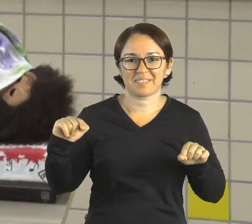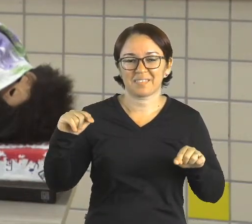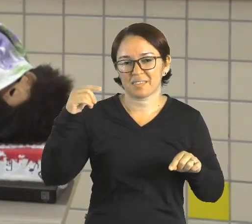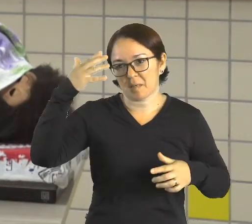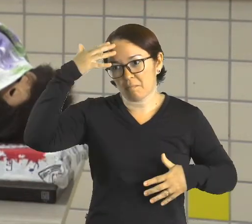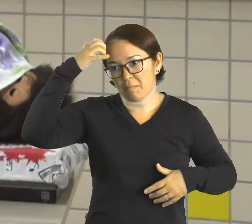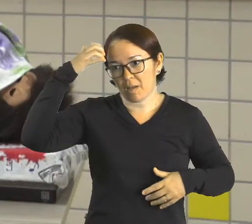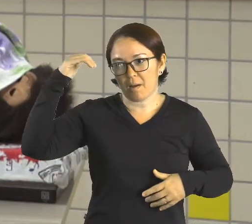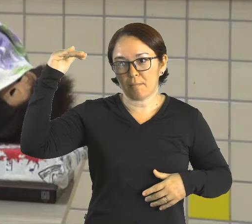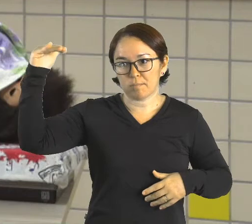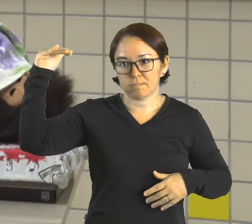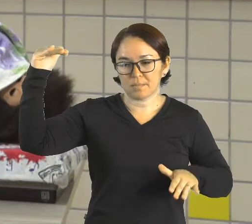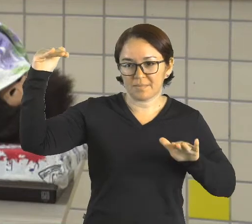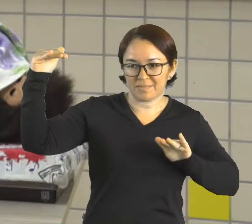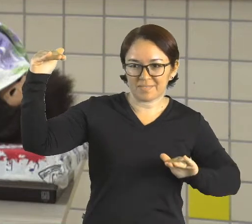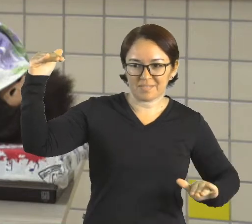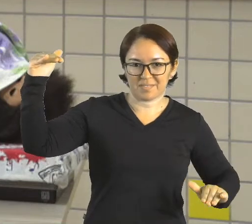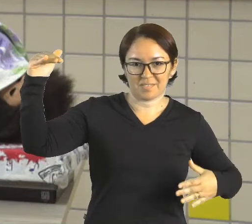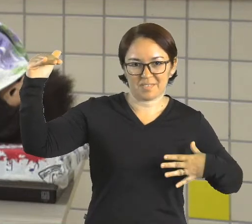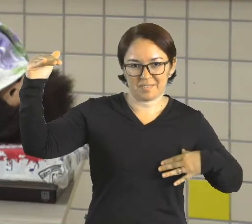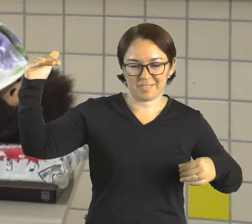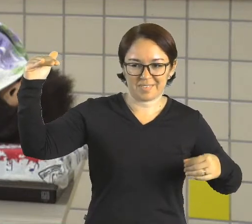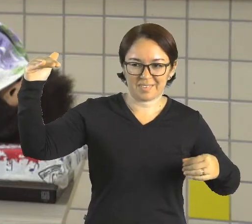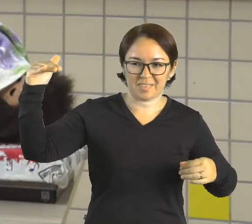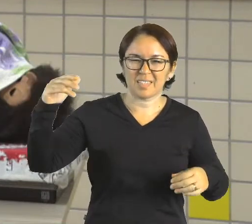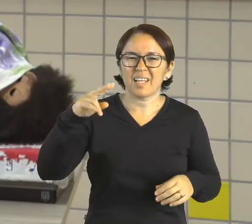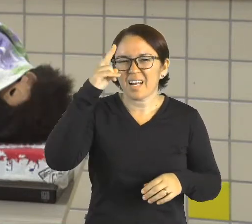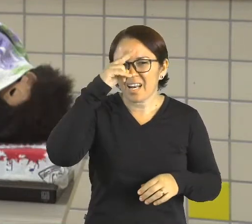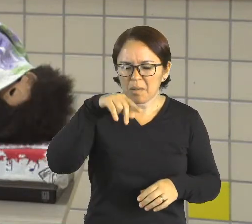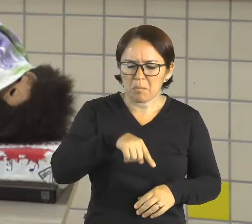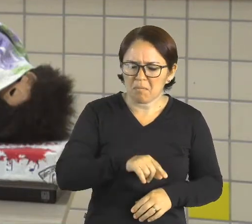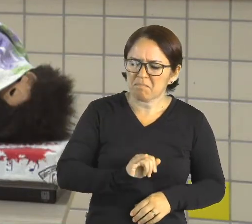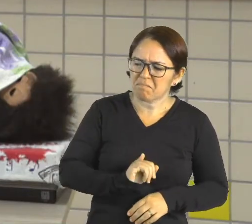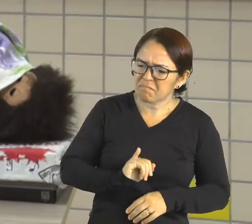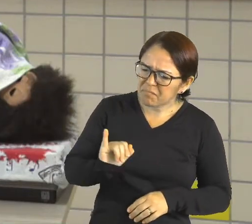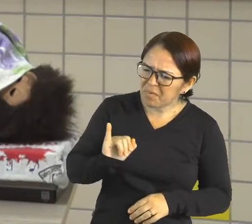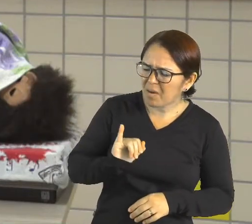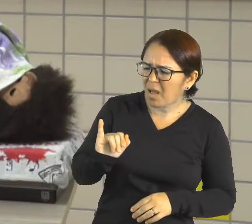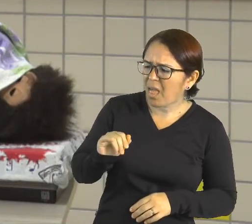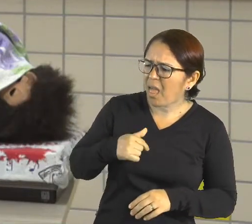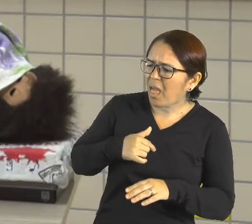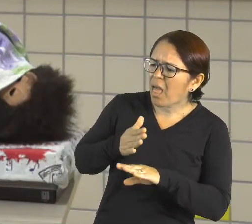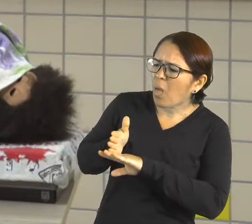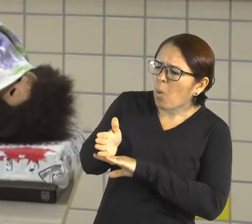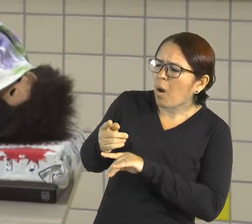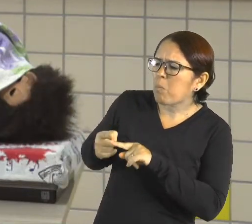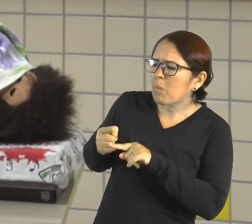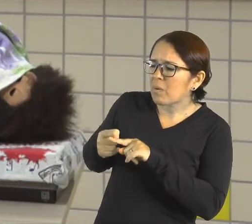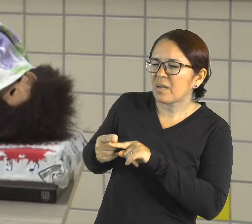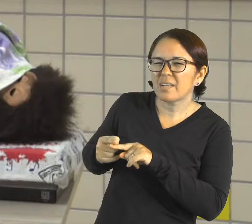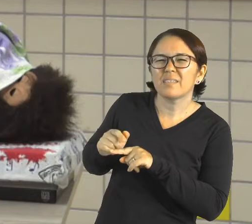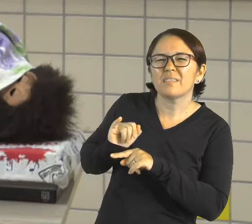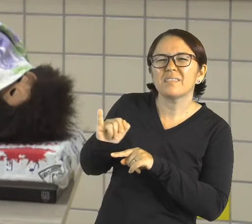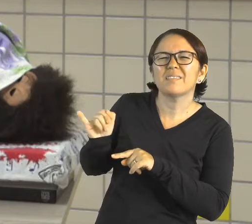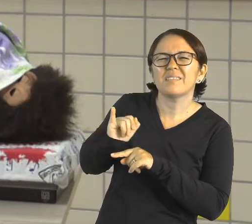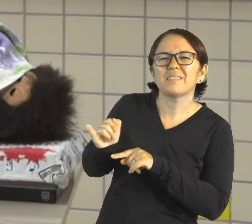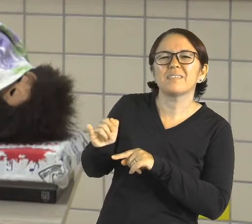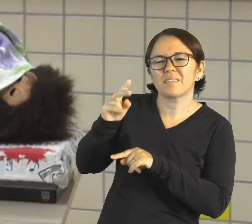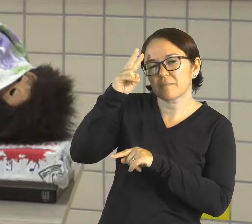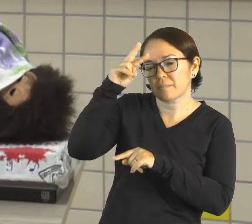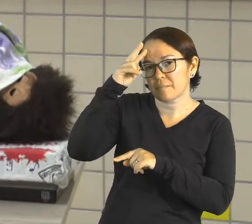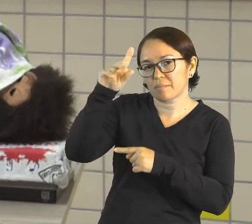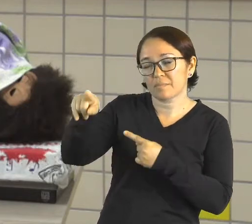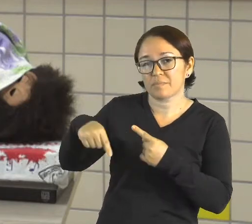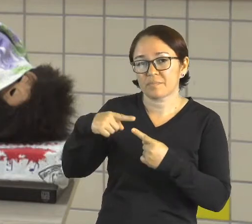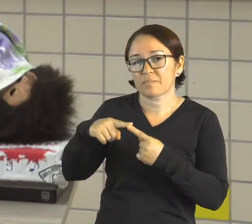macaquinho. E qual era a desculpa que o macaquinho sempre dava para ir para a cama do pai? Vocês ainda se lembram? Primeiro, ele falou que